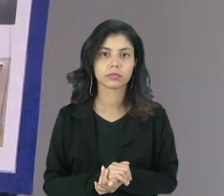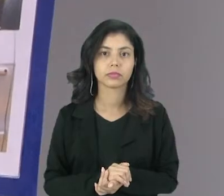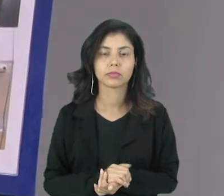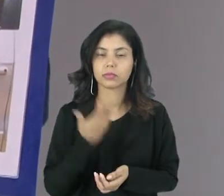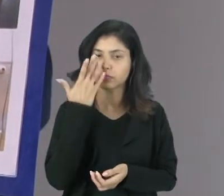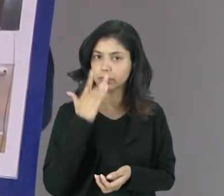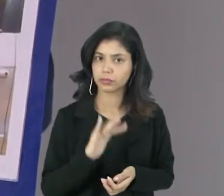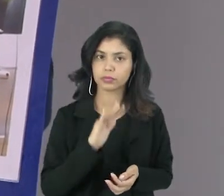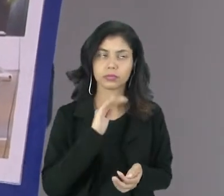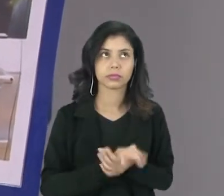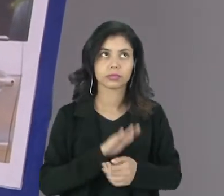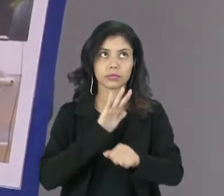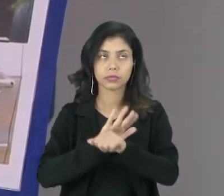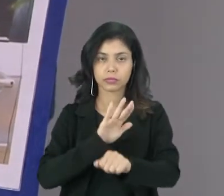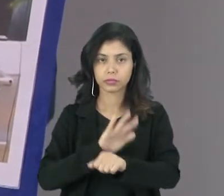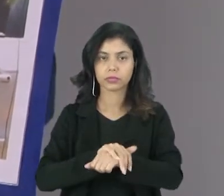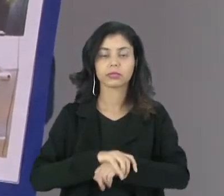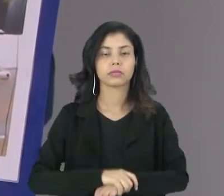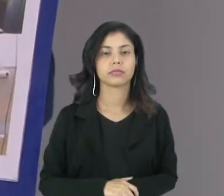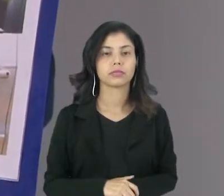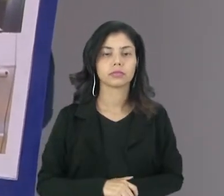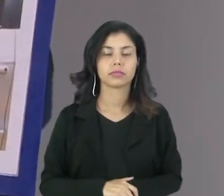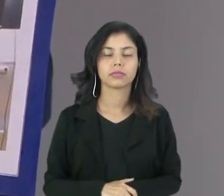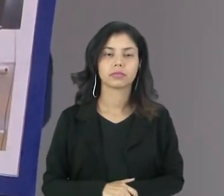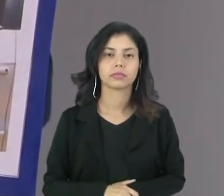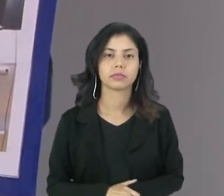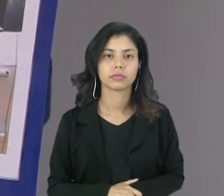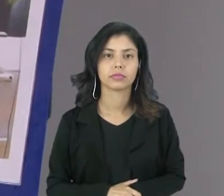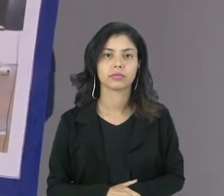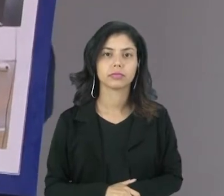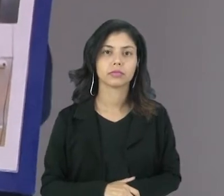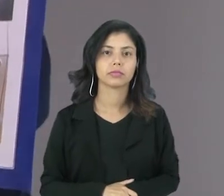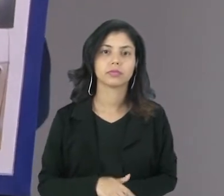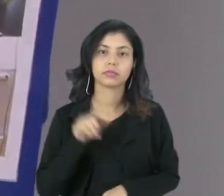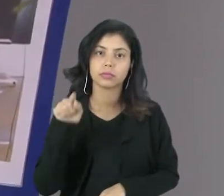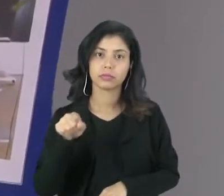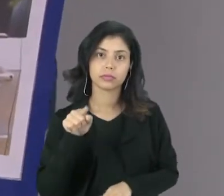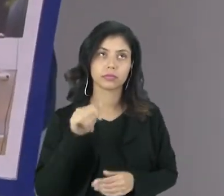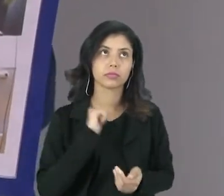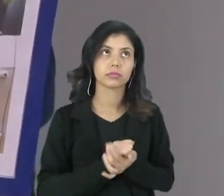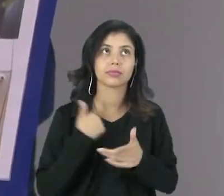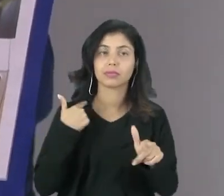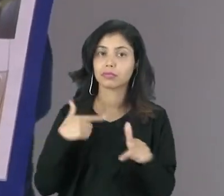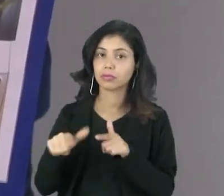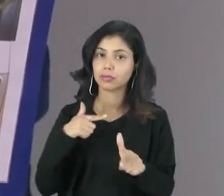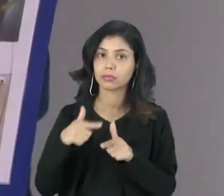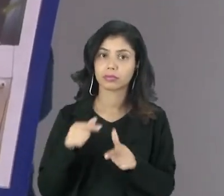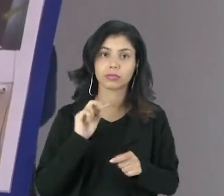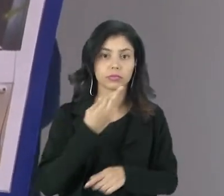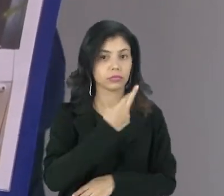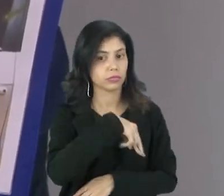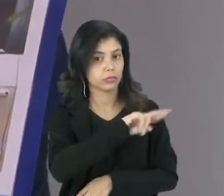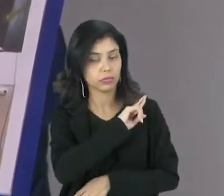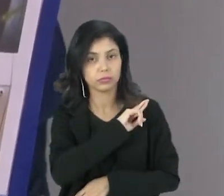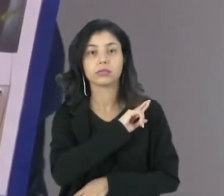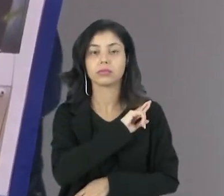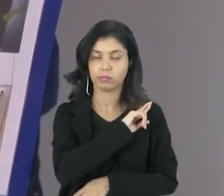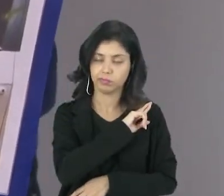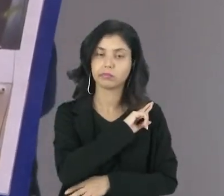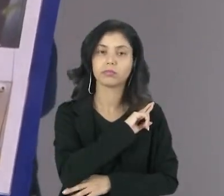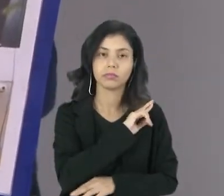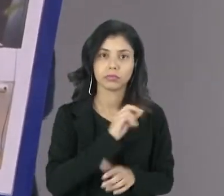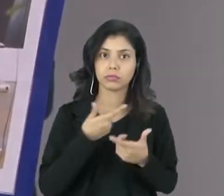colar aqui as crianças estão colaborando não é com as atividades aqui elas estão tendo uma responsabilidade